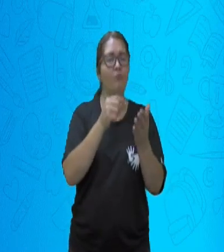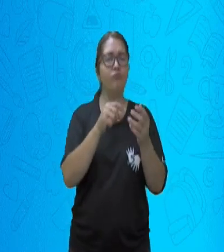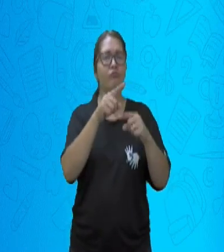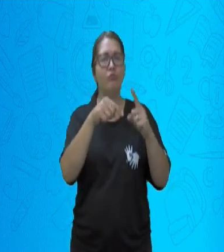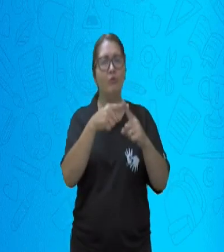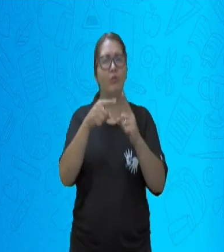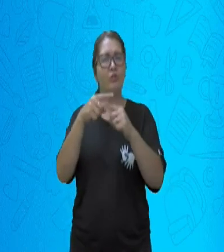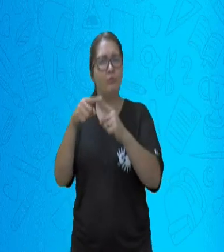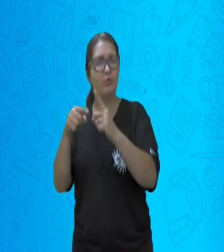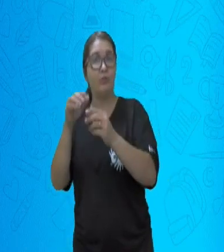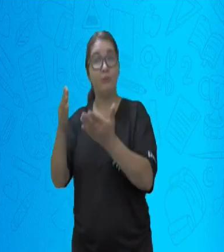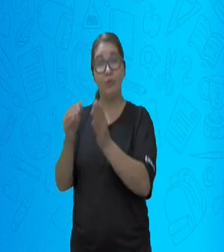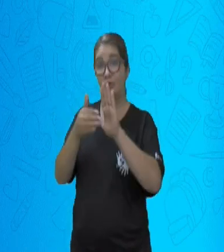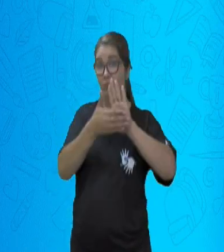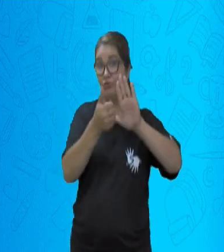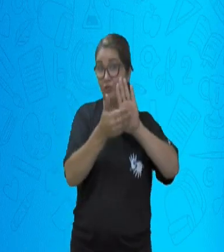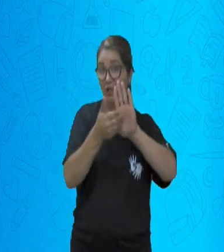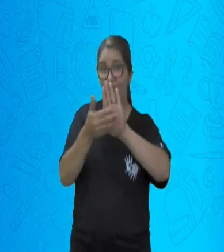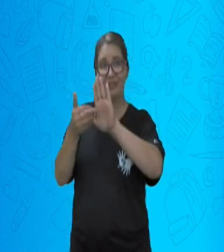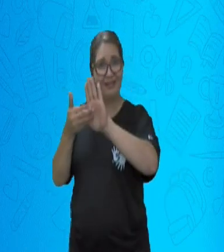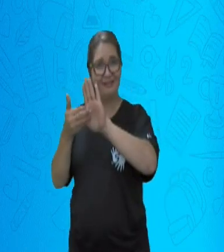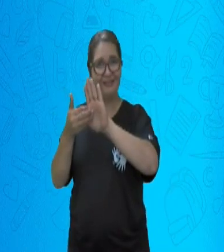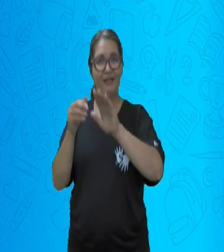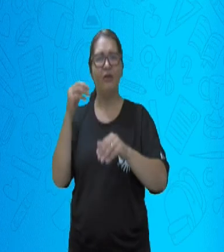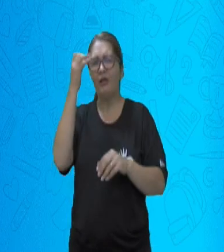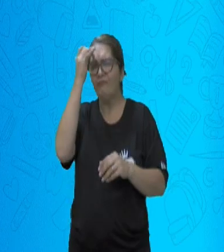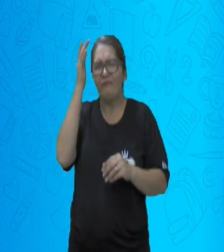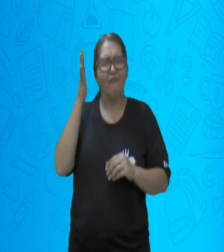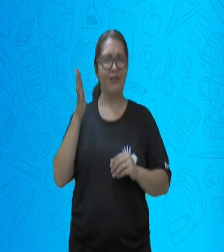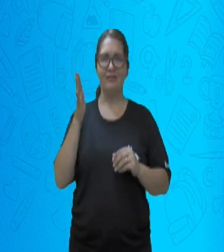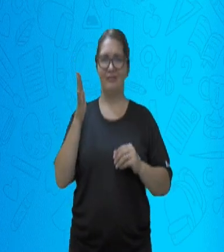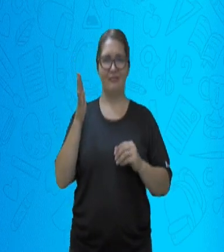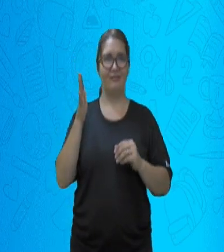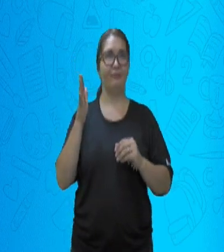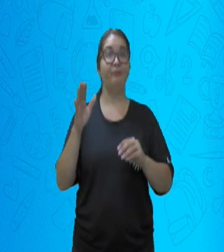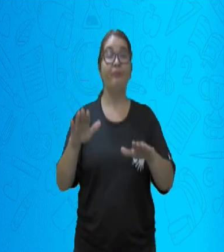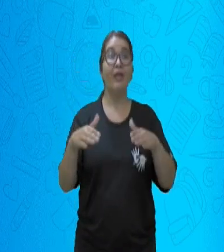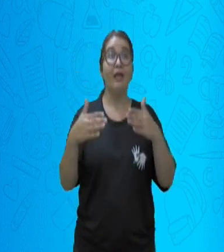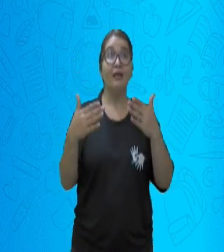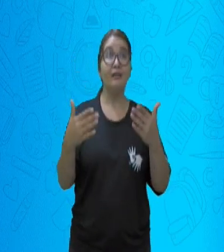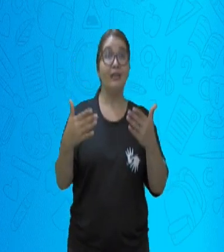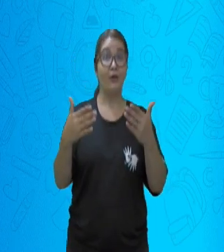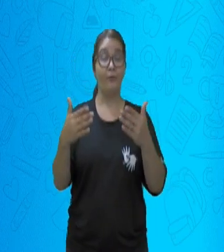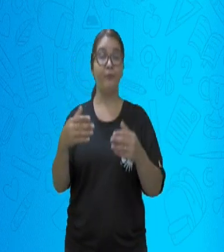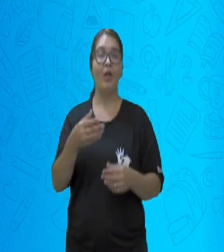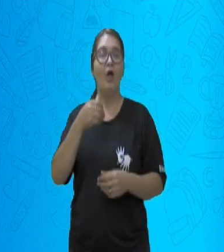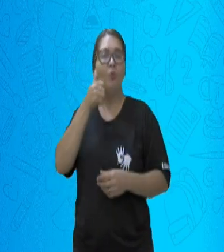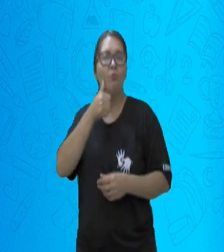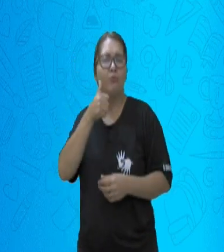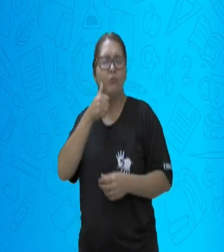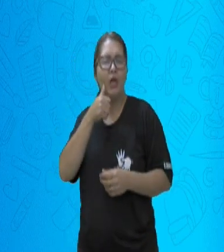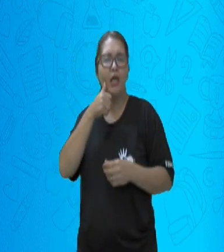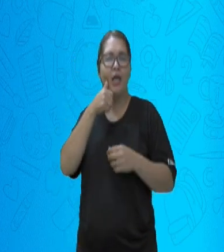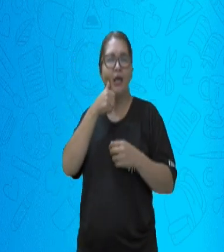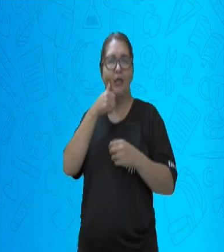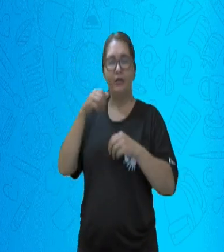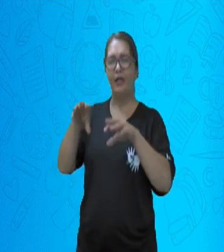mais. Olha só, Ângela tem em seu curral 145